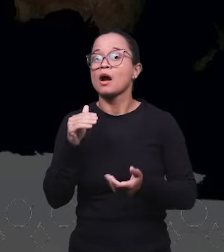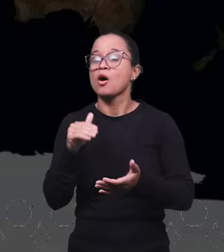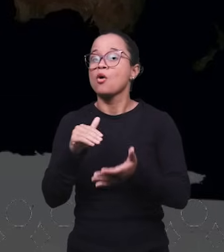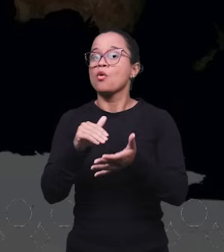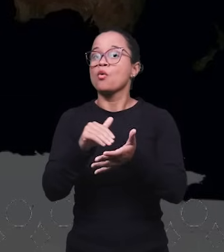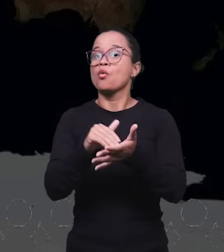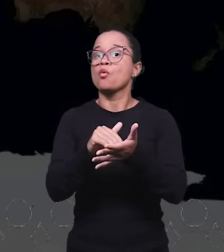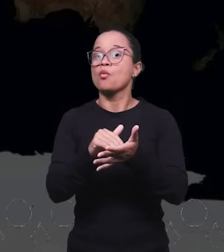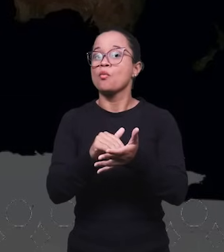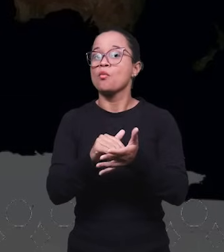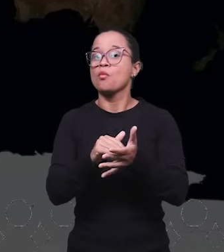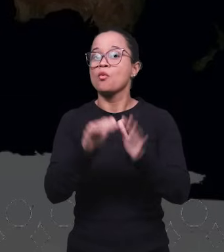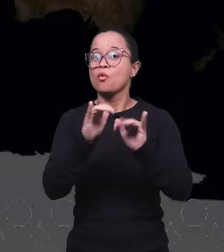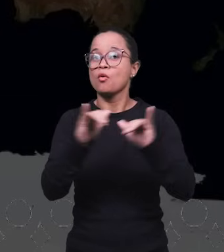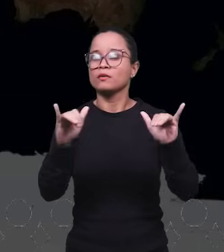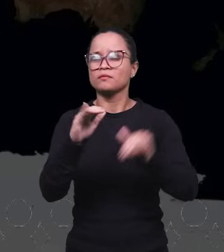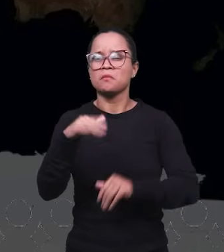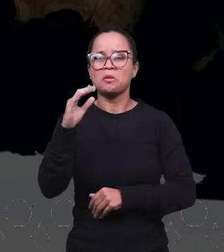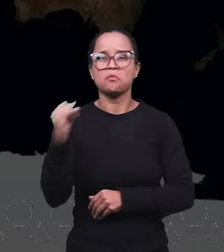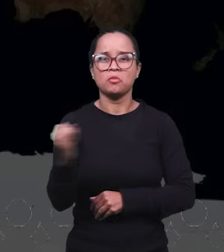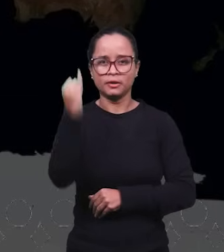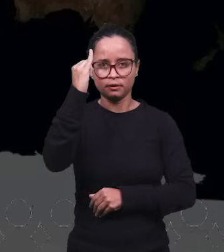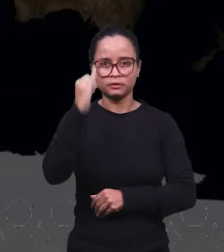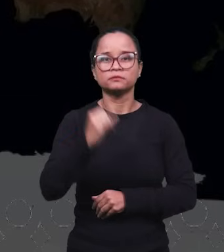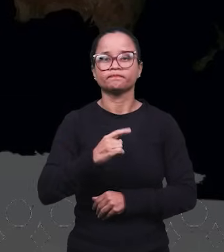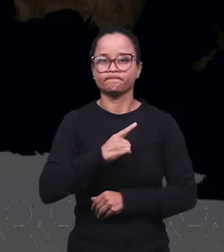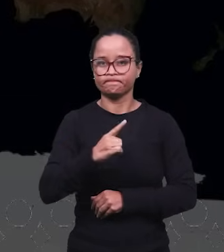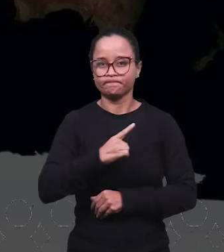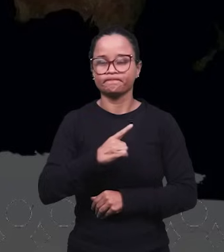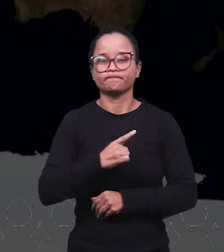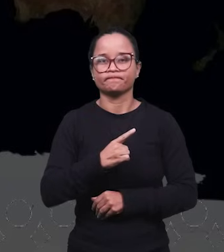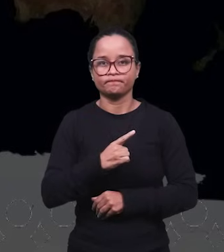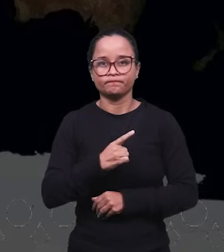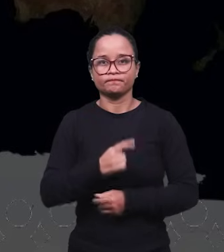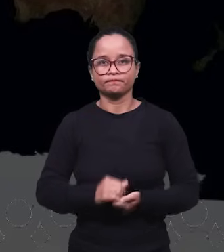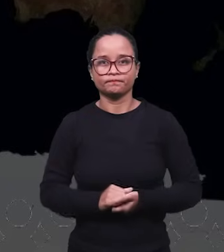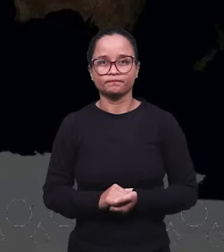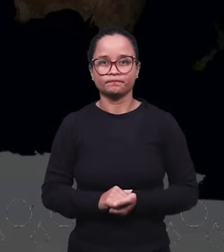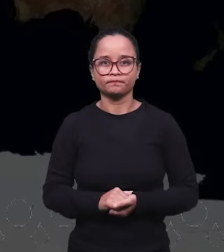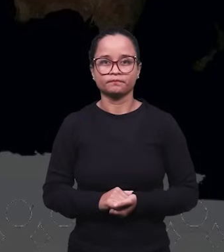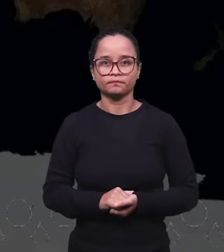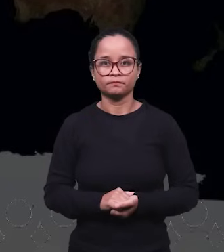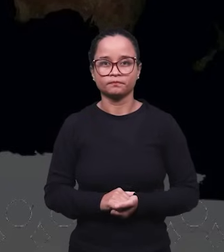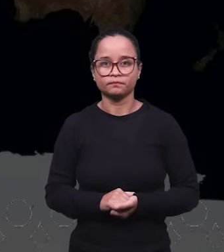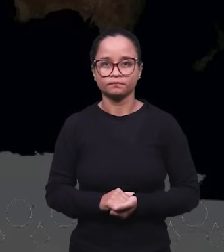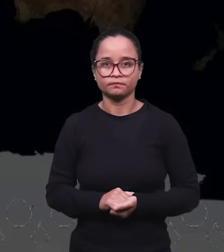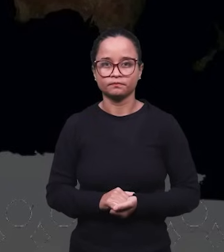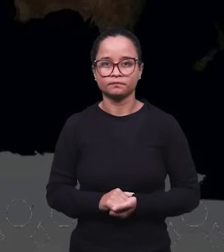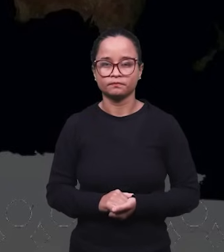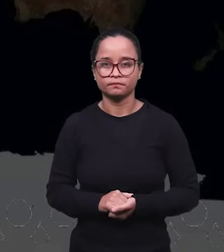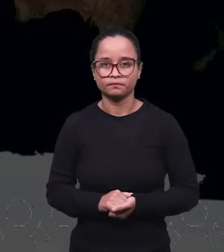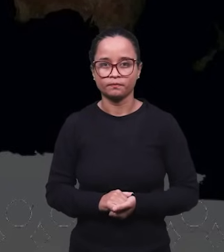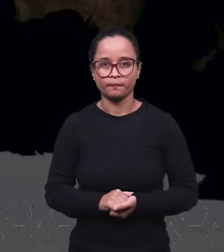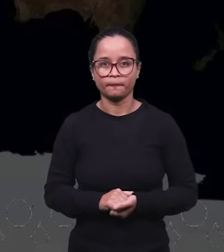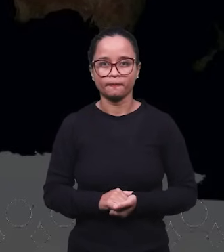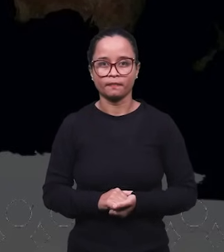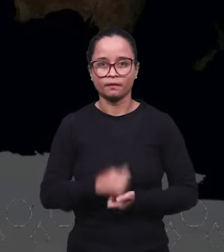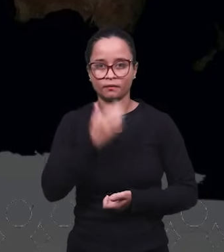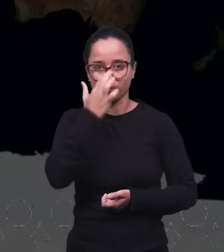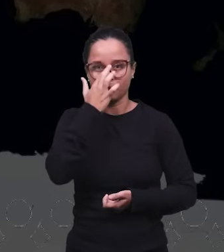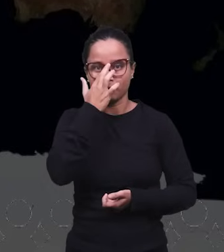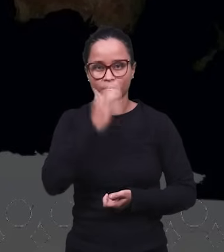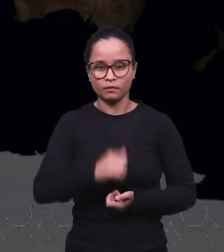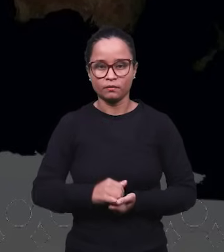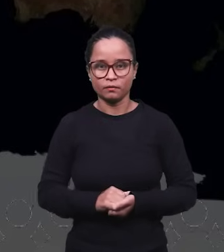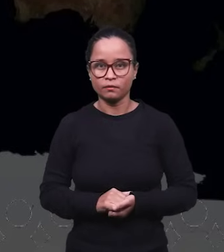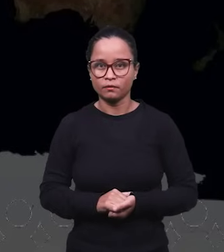a última palavra, o último recado seria o mais importante. the last message should be the most important. Yaani ule ujumbe wa mwisho